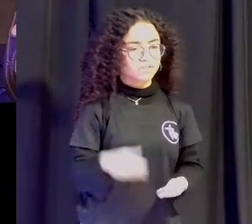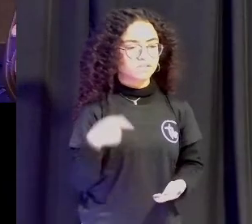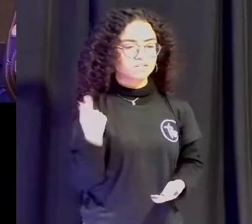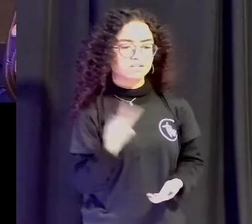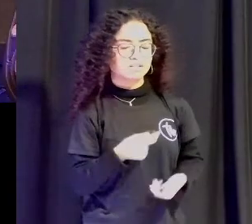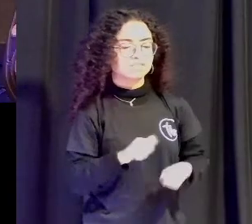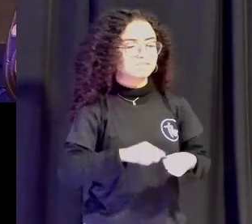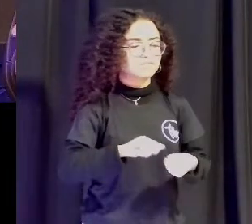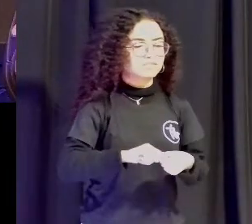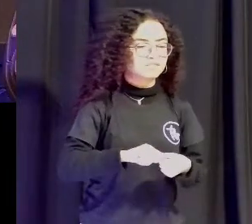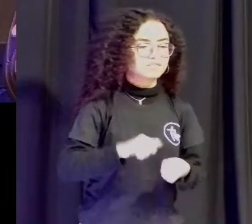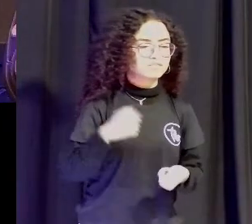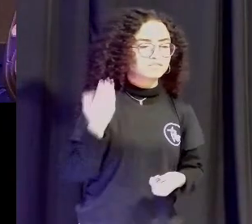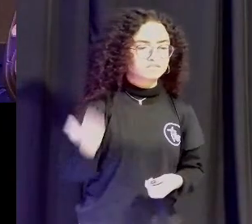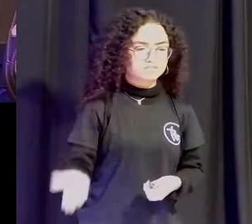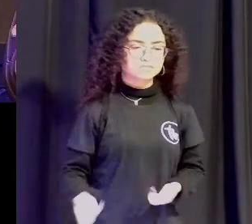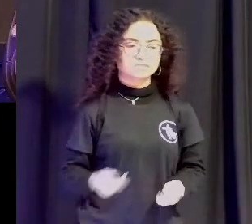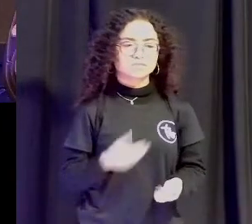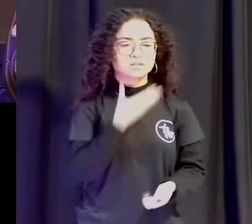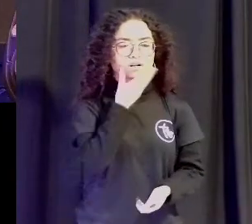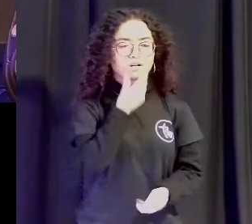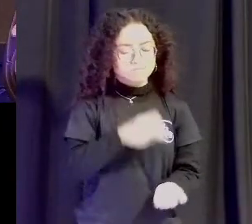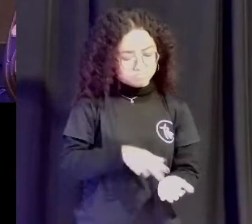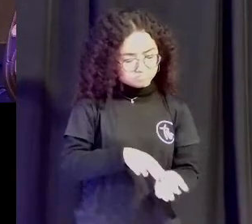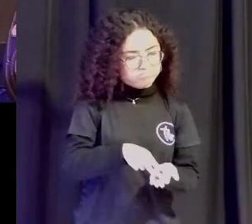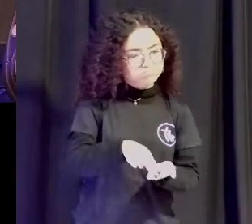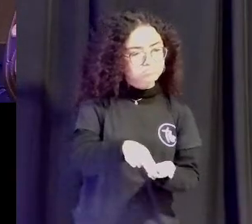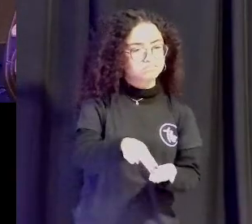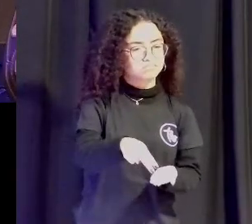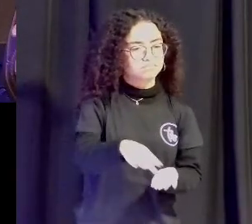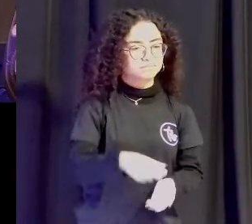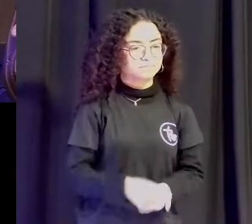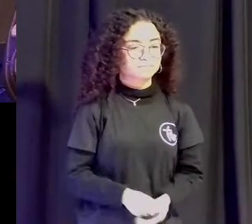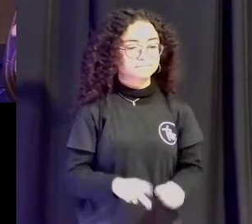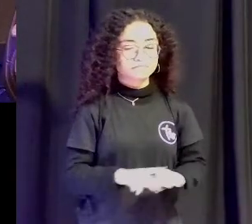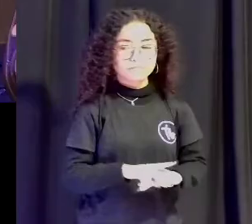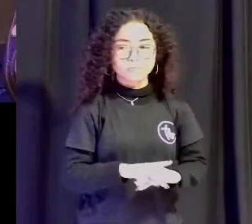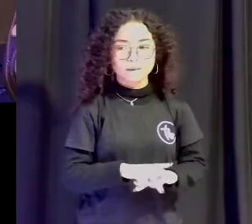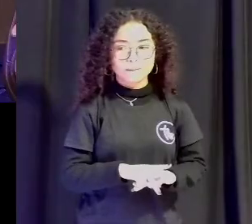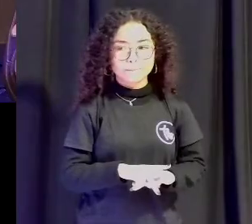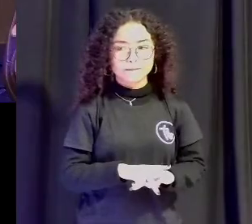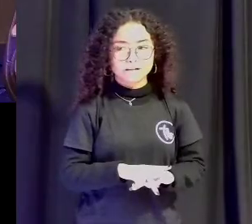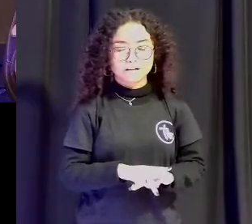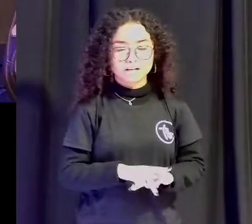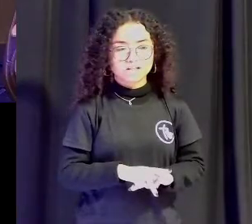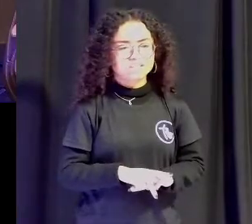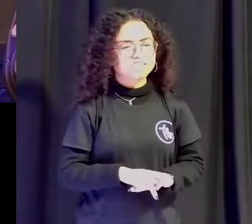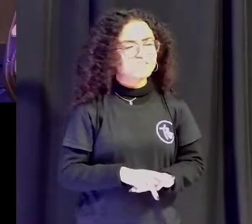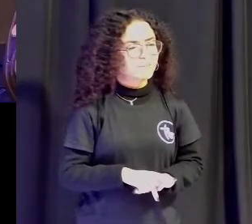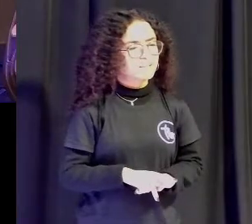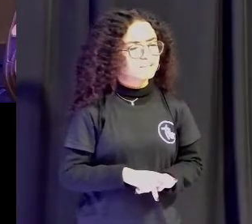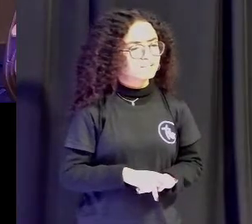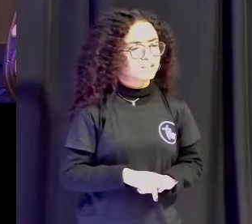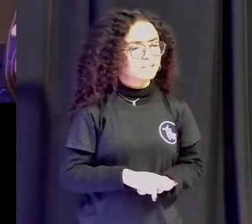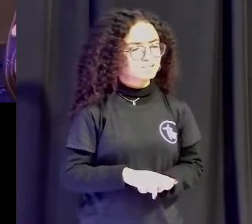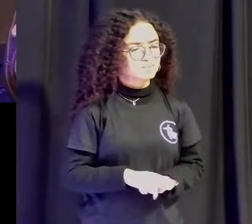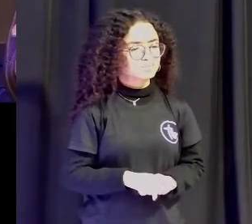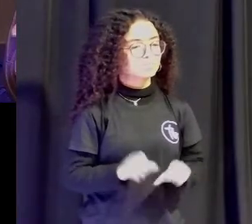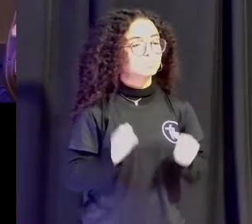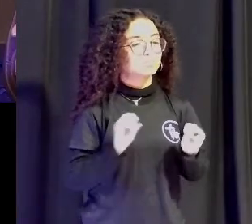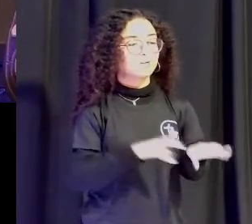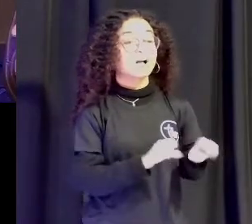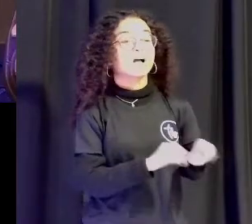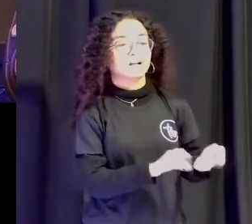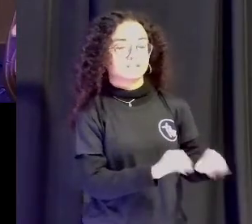Pedro está advertindo as pessoas que se